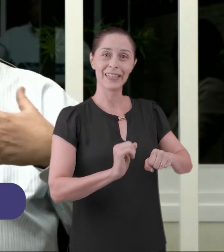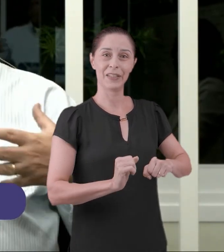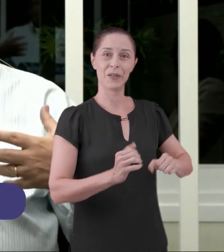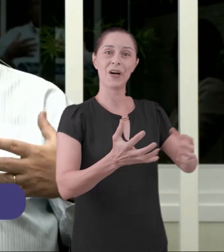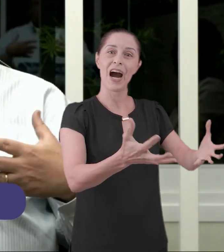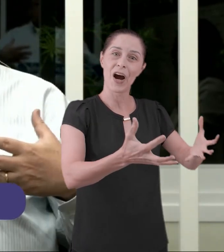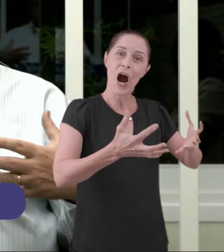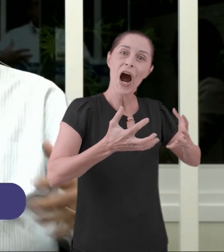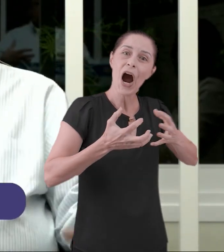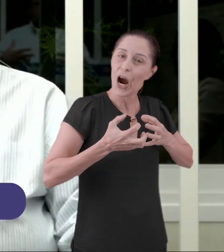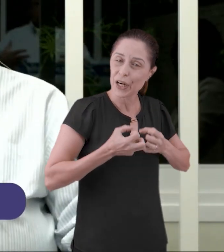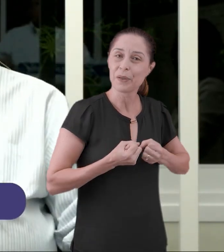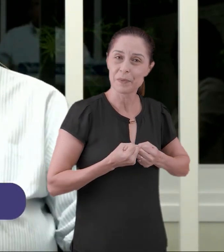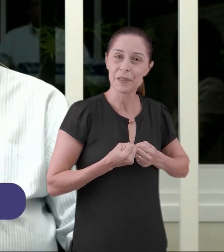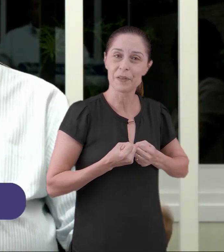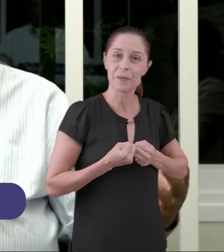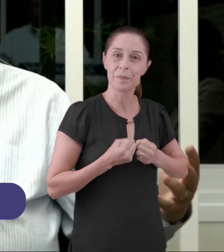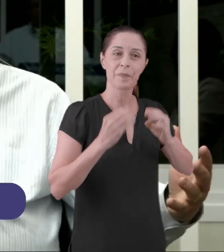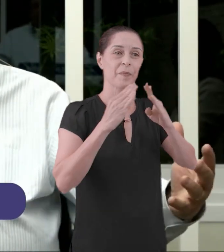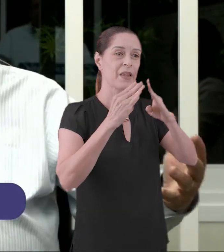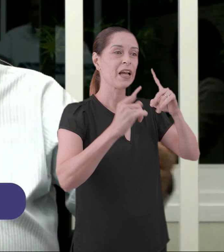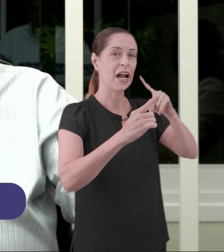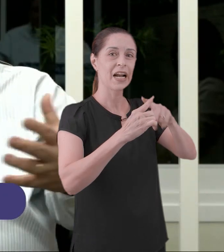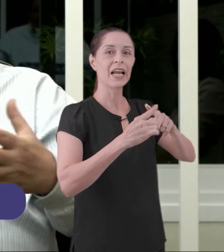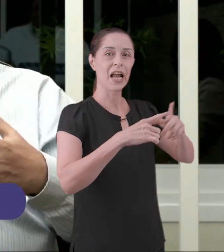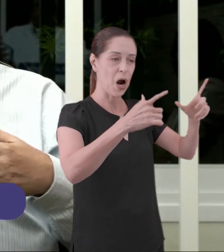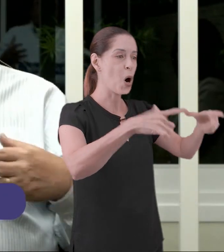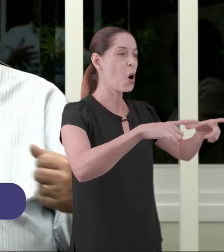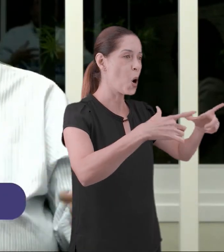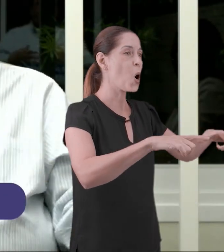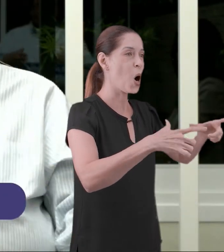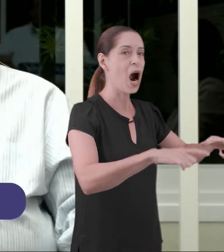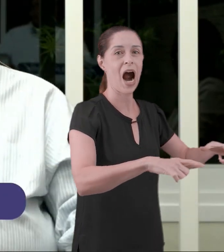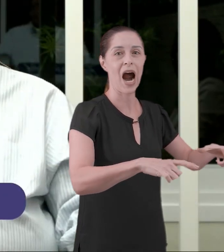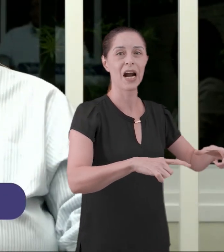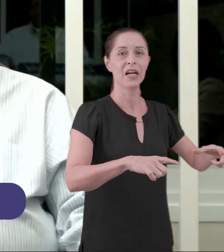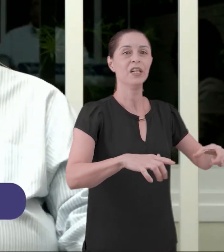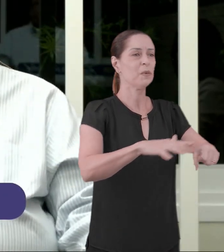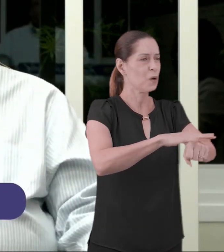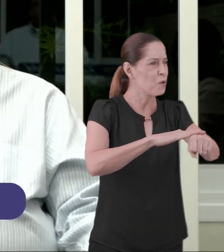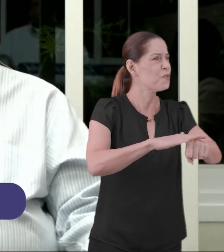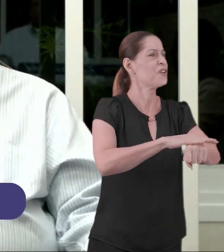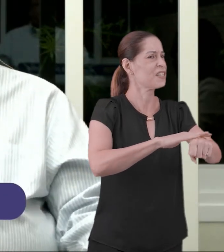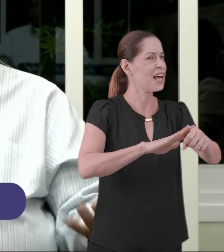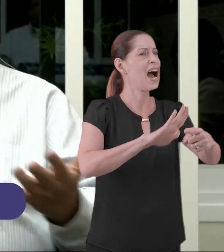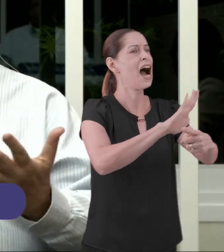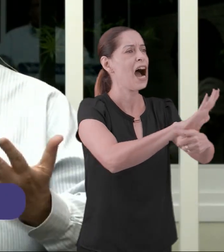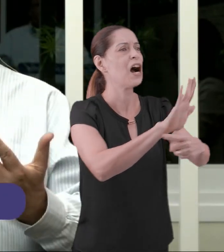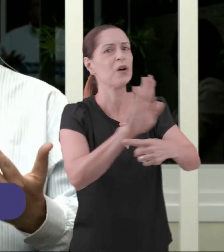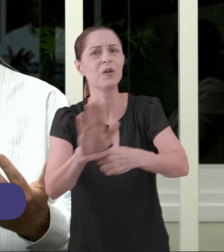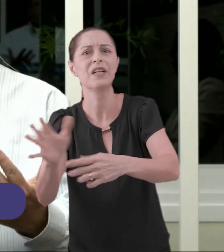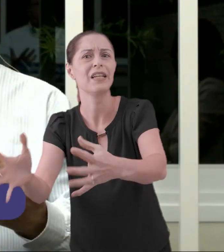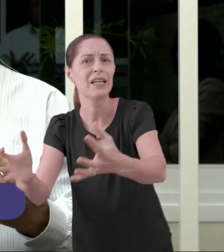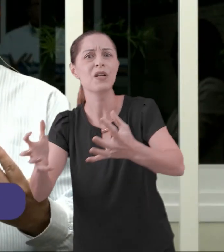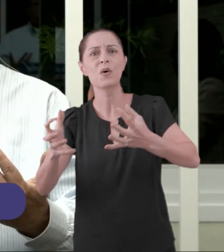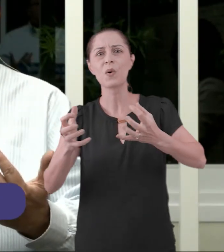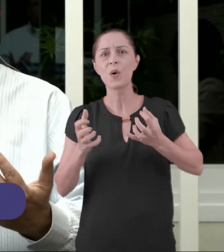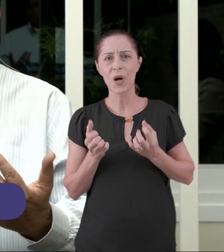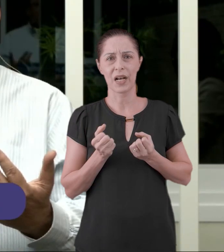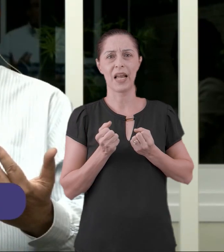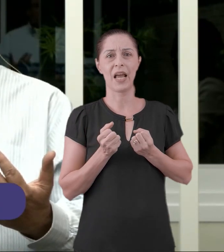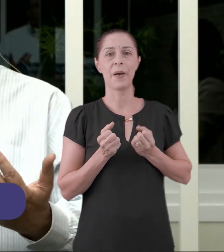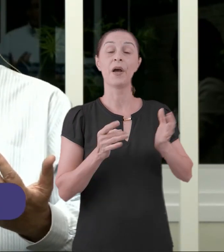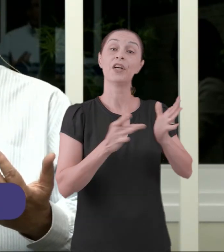acolher mesmo, né? A igreja é um local de acolhimento das pessoas que estão sofrendo. Jesus, ele tocou